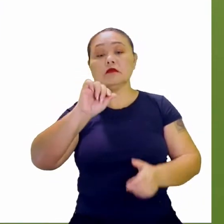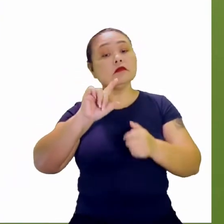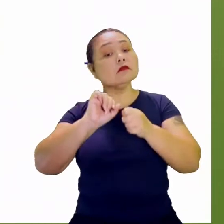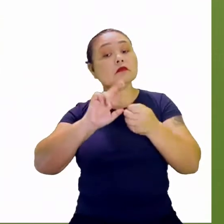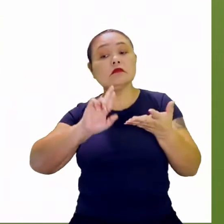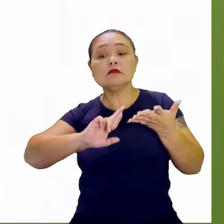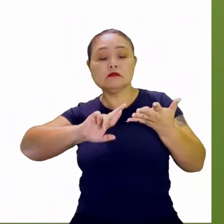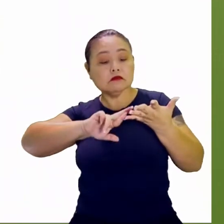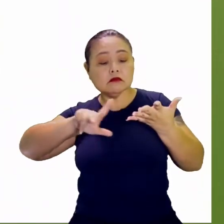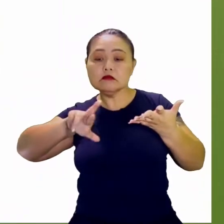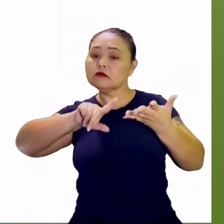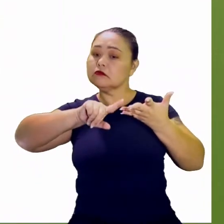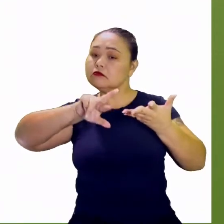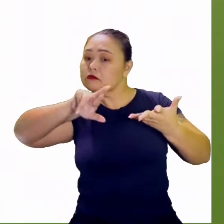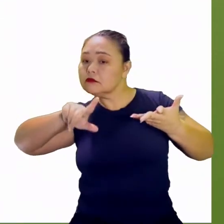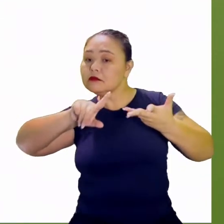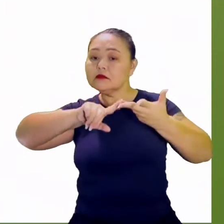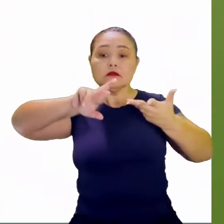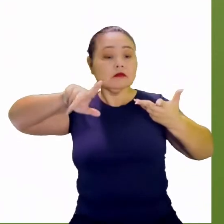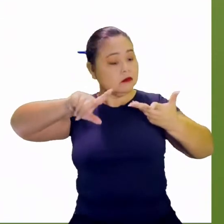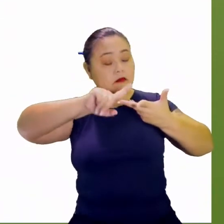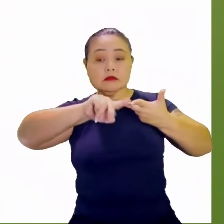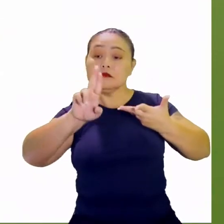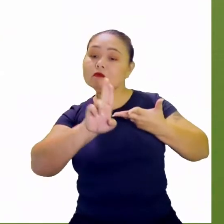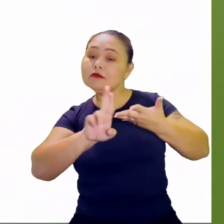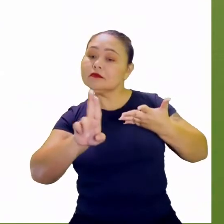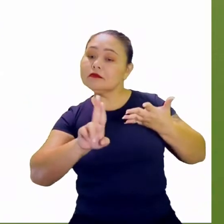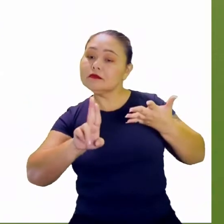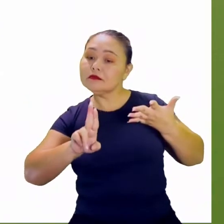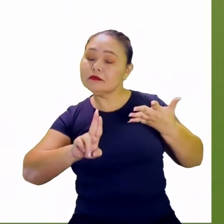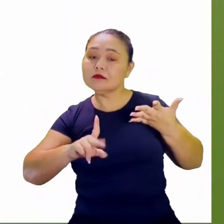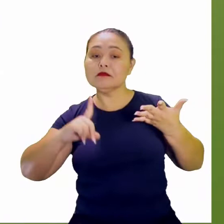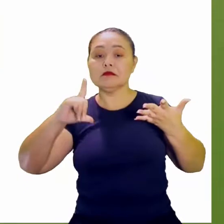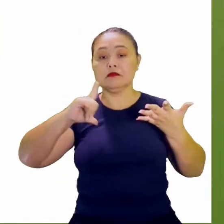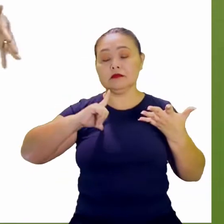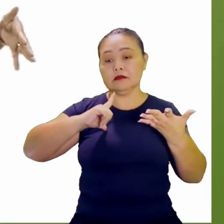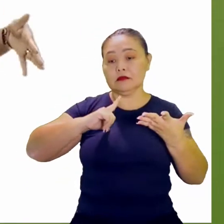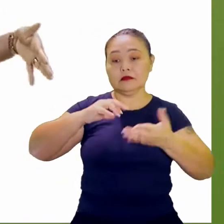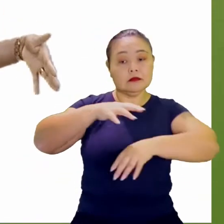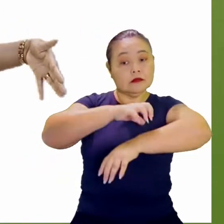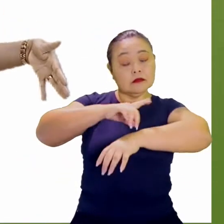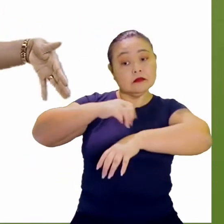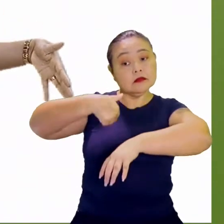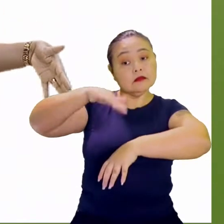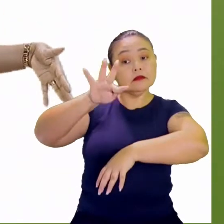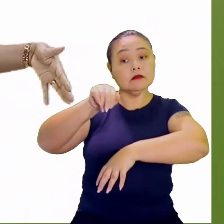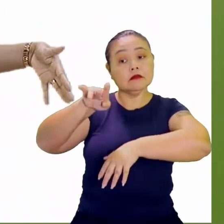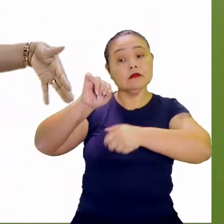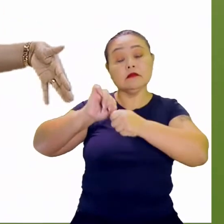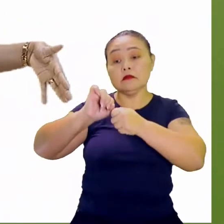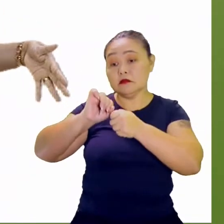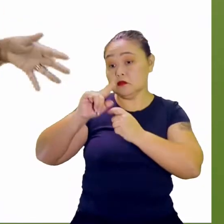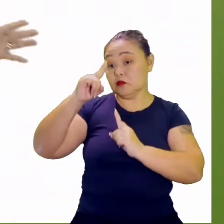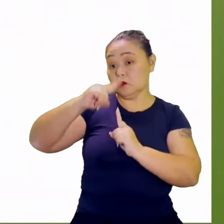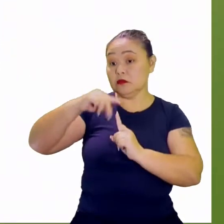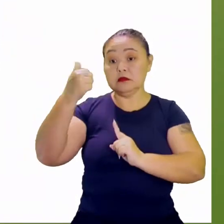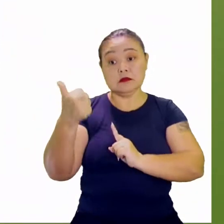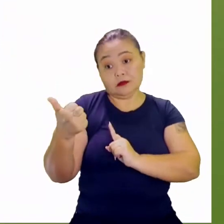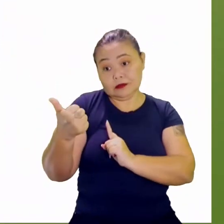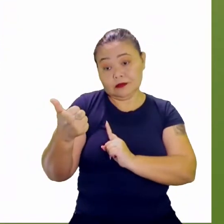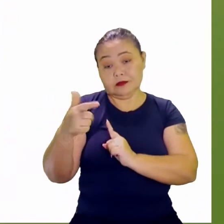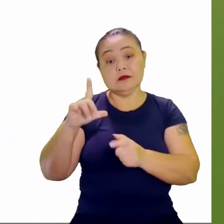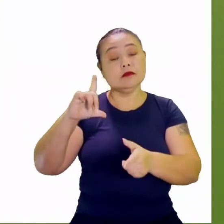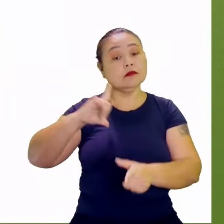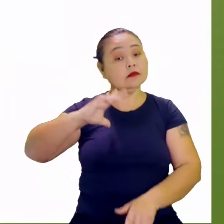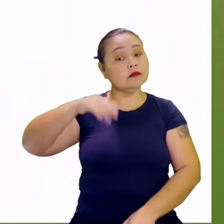tem diferença. Nós vamos ter uma classificação. Vai ter músculo que vai ter mais fibra do tipo 1 e vai ter